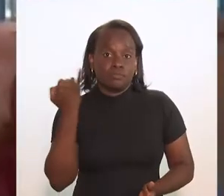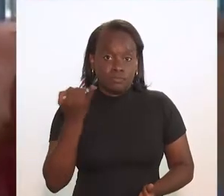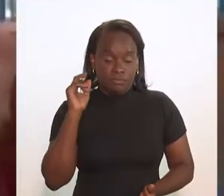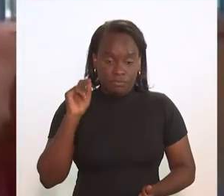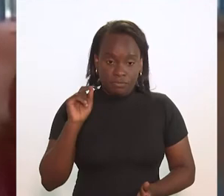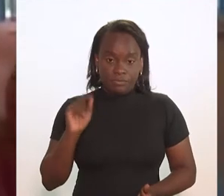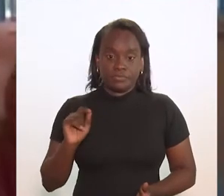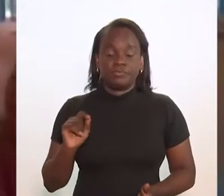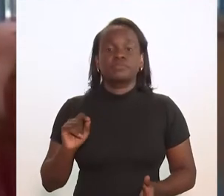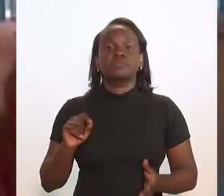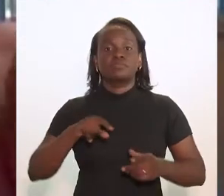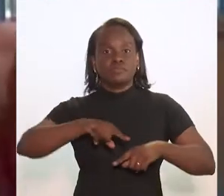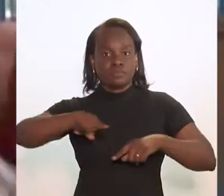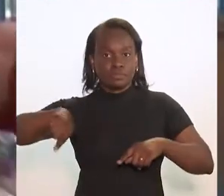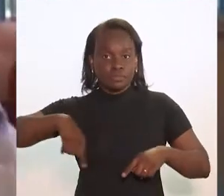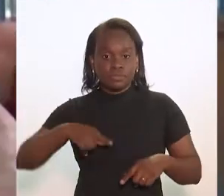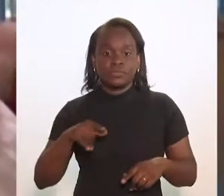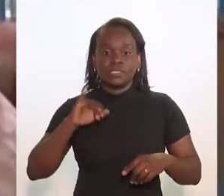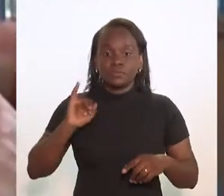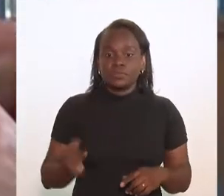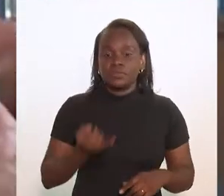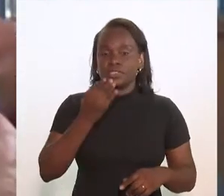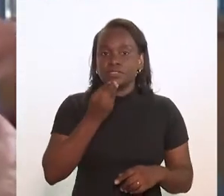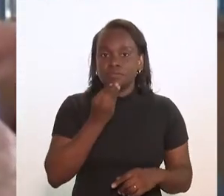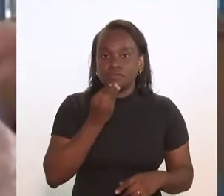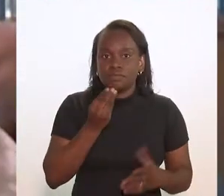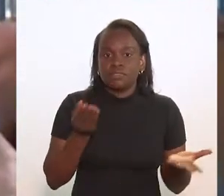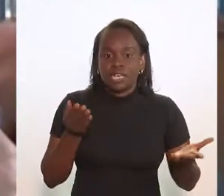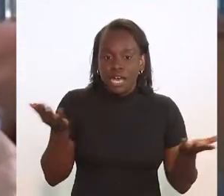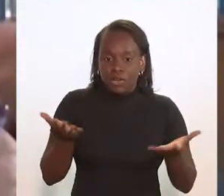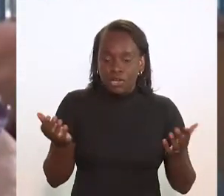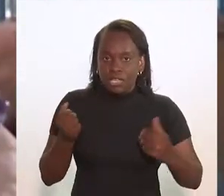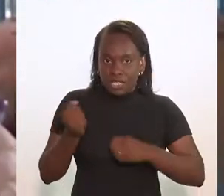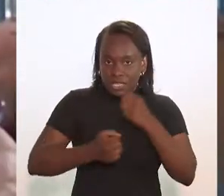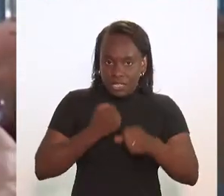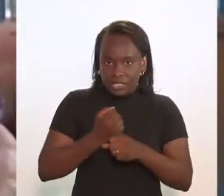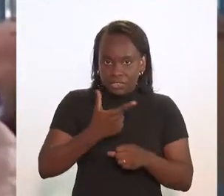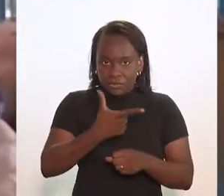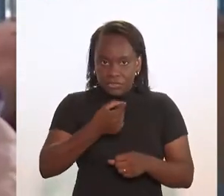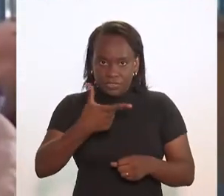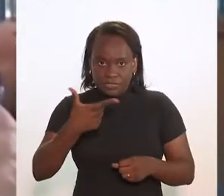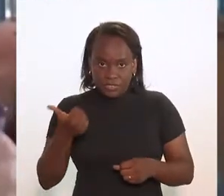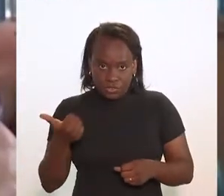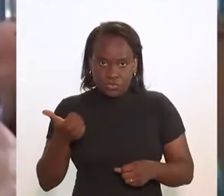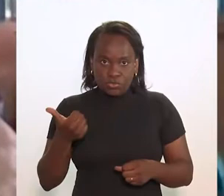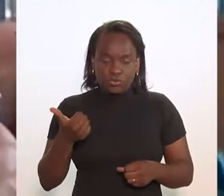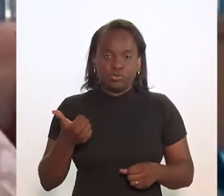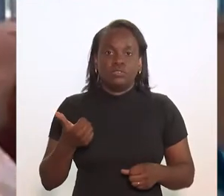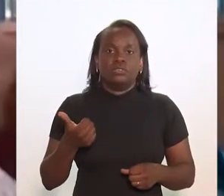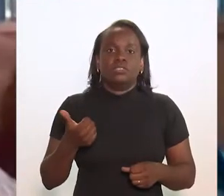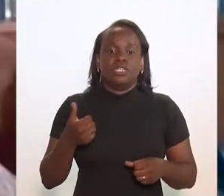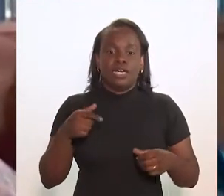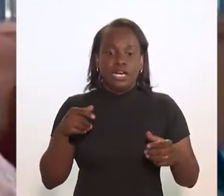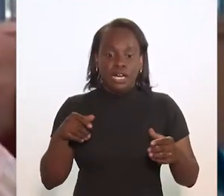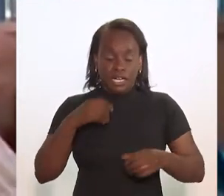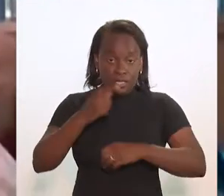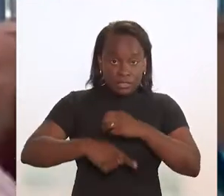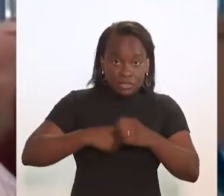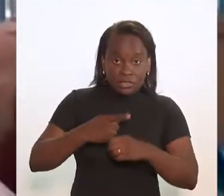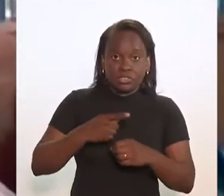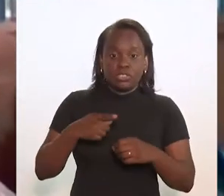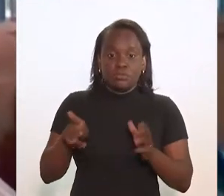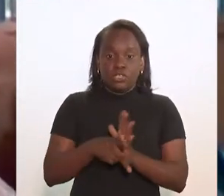acho importante é nós aproveitarmos esse ano de 2021, o